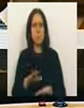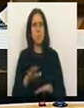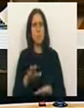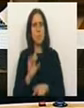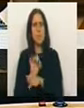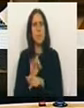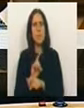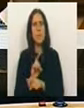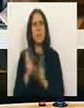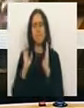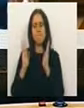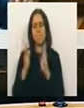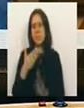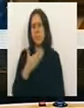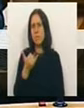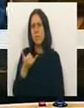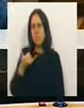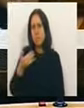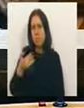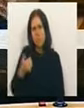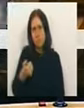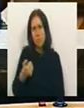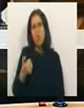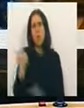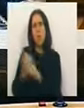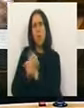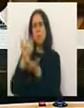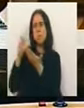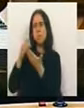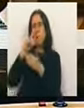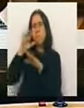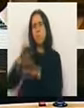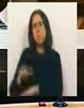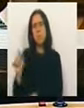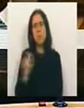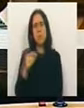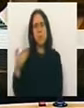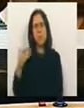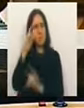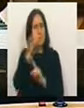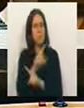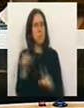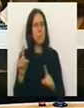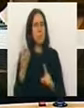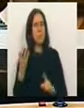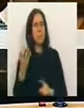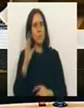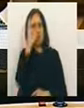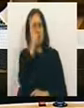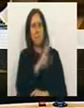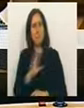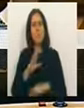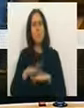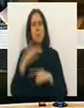de 125 durante sete meses pela sims é a razão todos conhecemos como uma redução significativa no